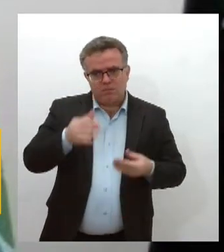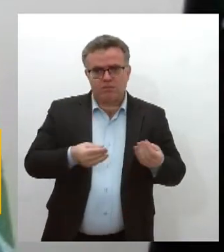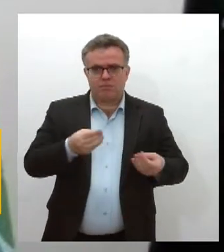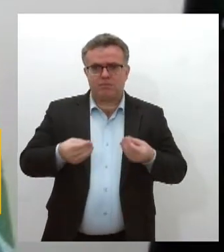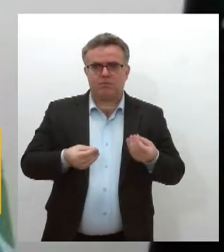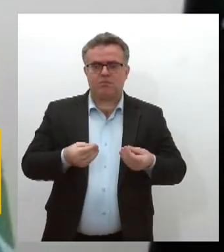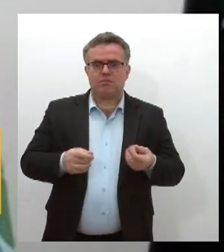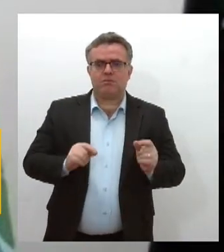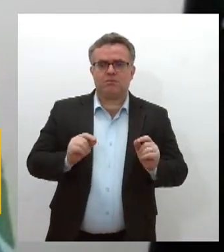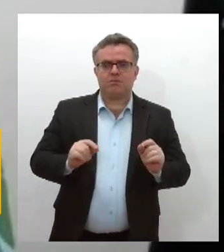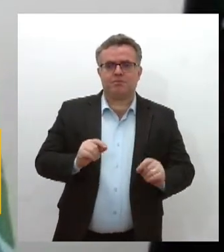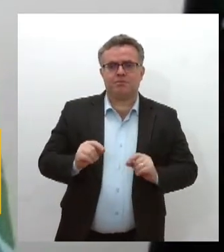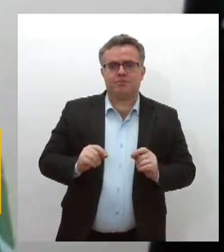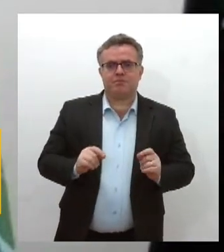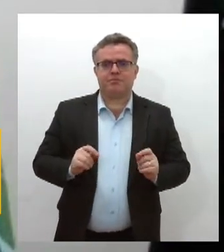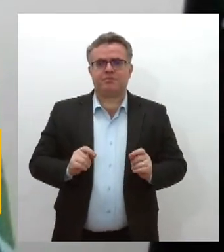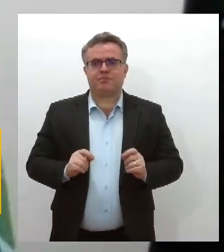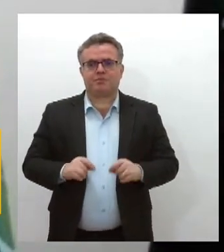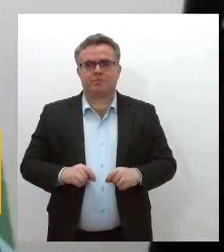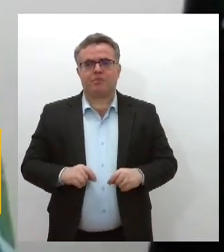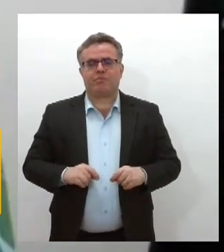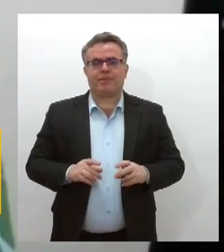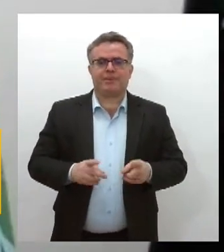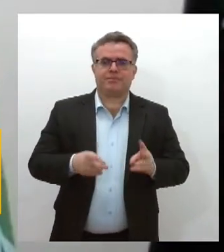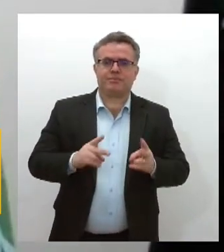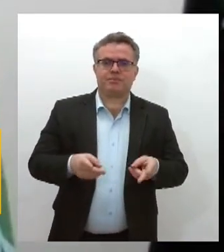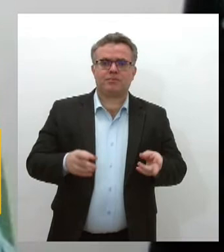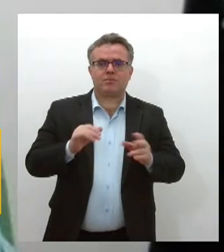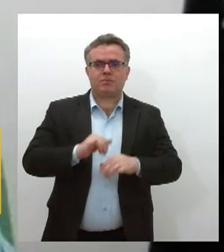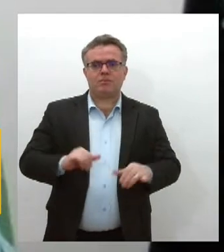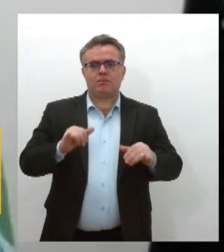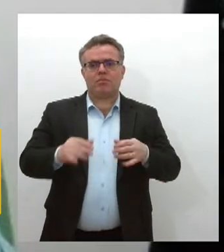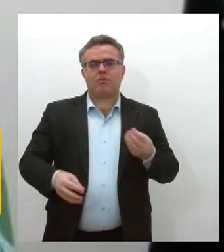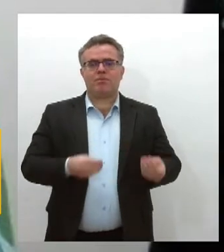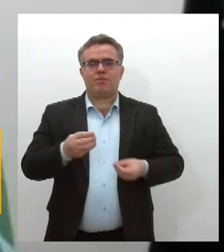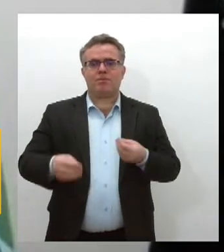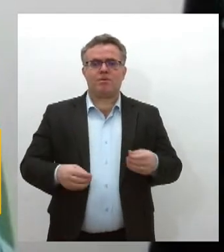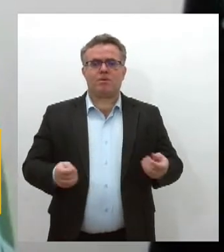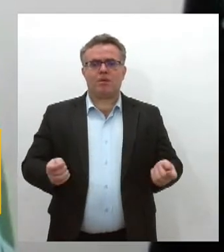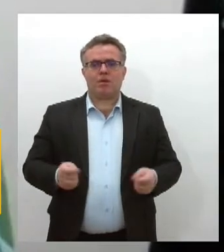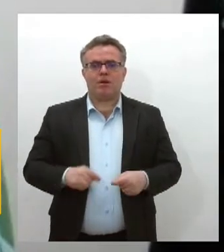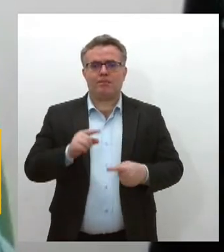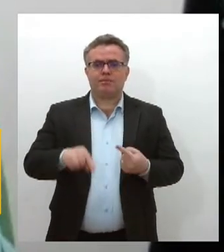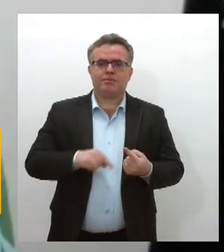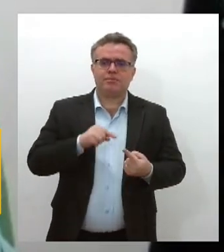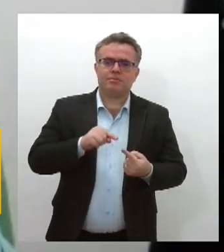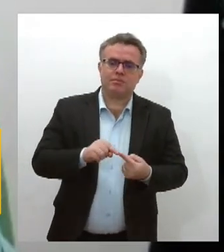a coleta. Vamos estar distribuindo panfletos. E o objetivo é mostrar